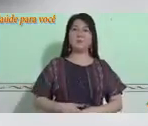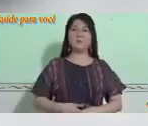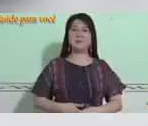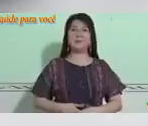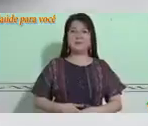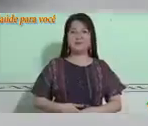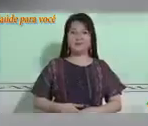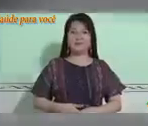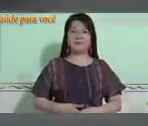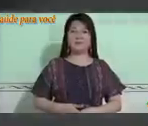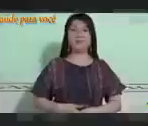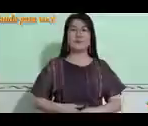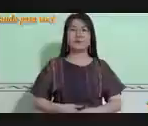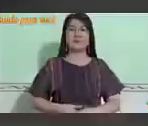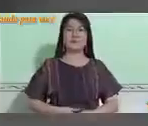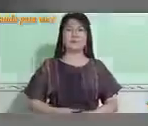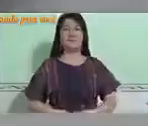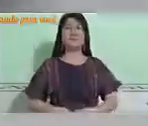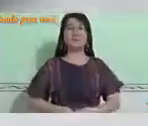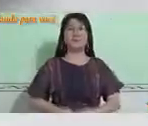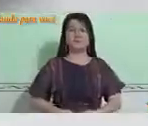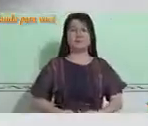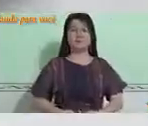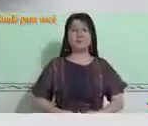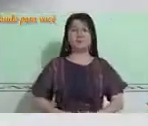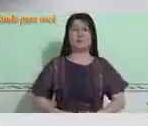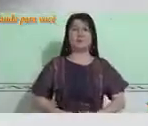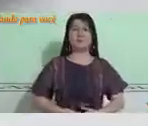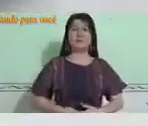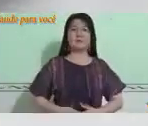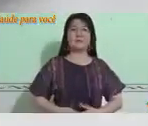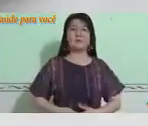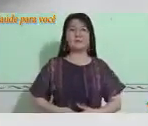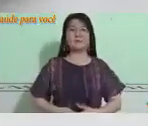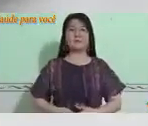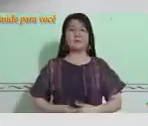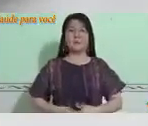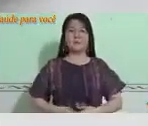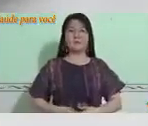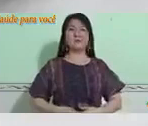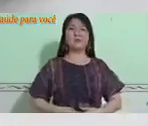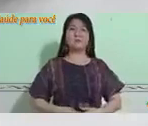V